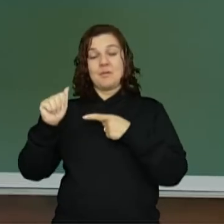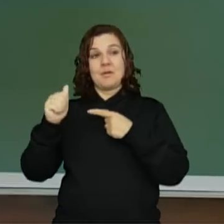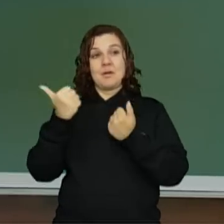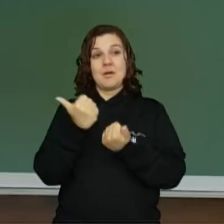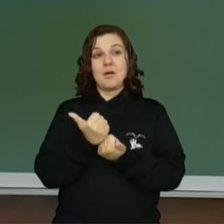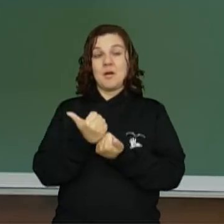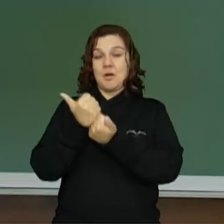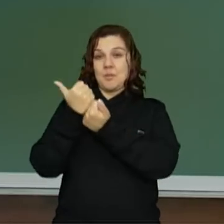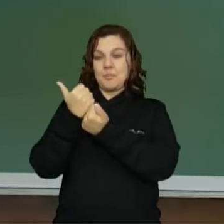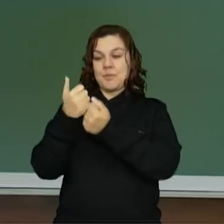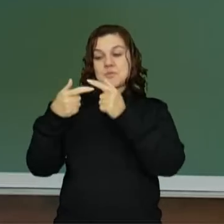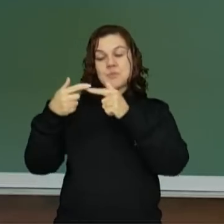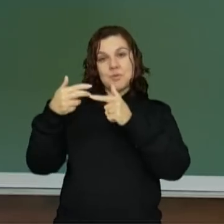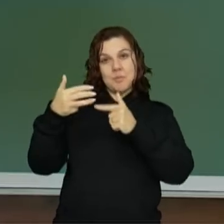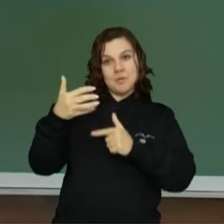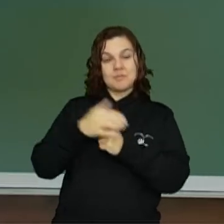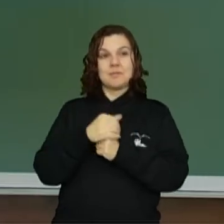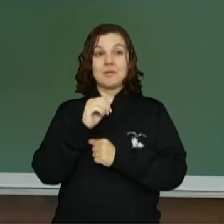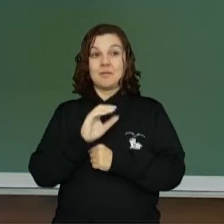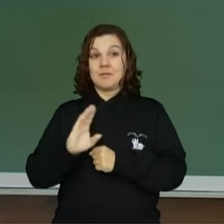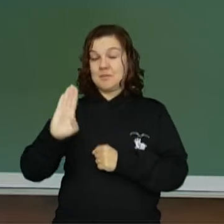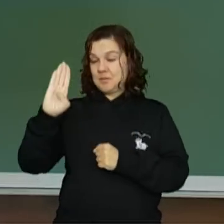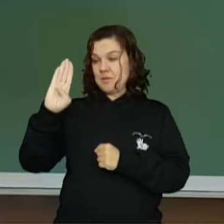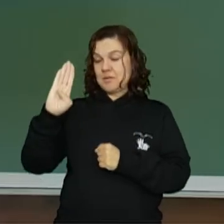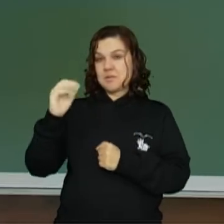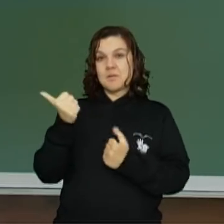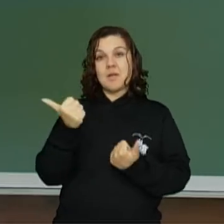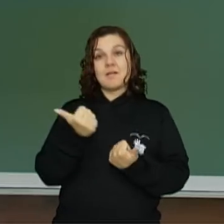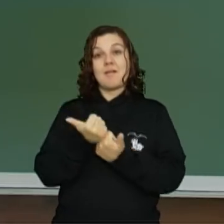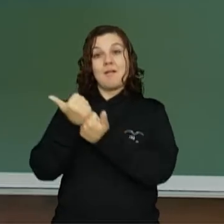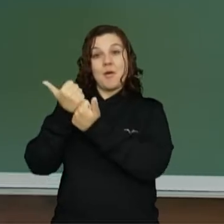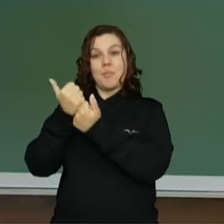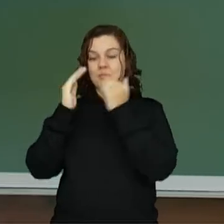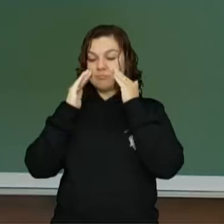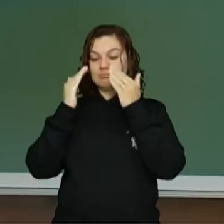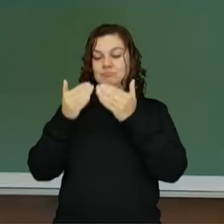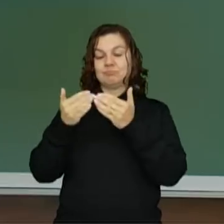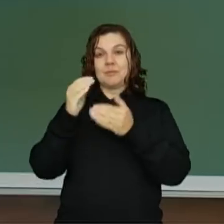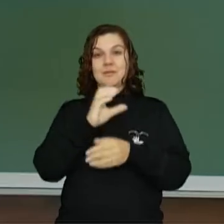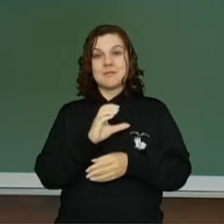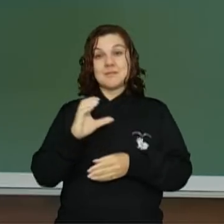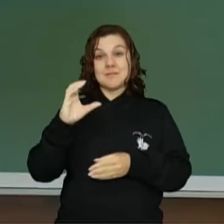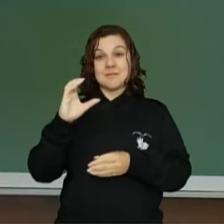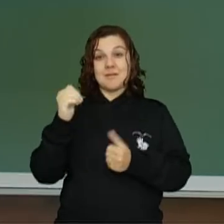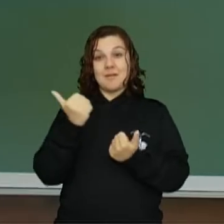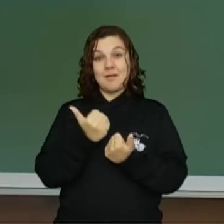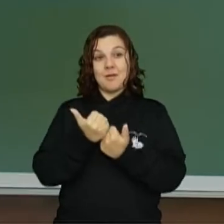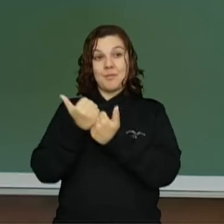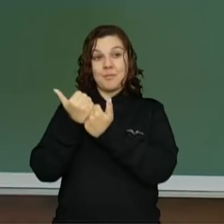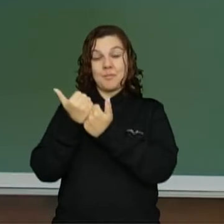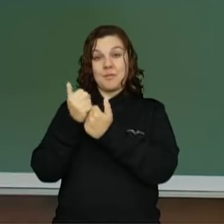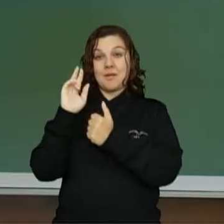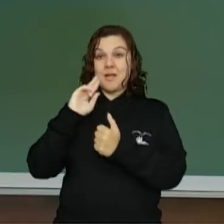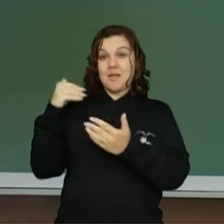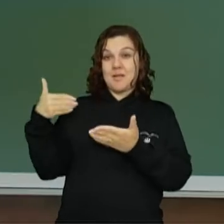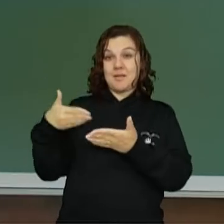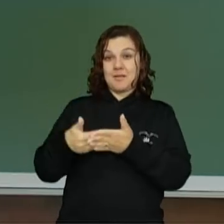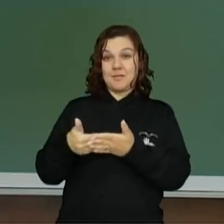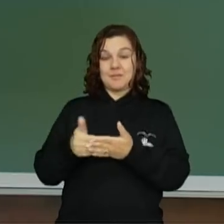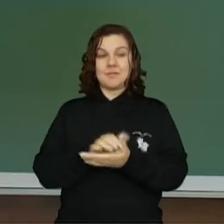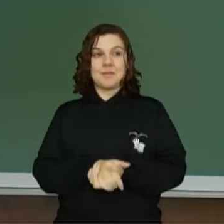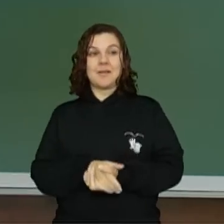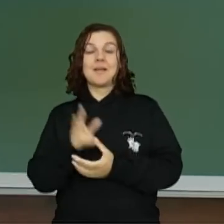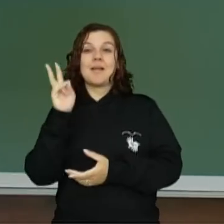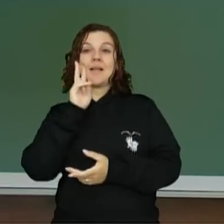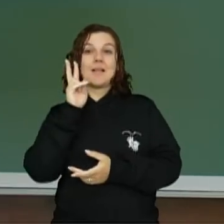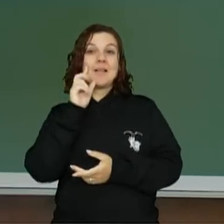A, aposto enumerativo, aposto especificativo ou aposto recapitulativo. Lembra